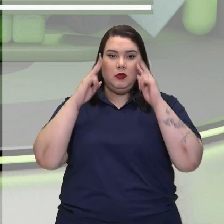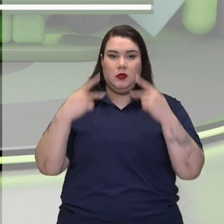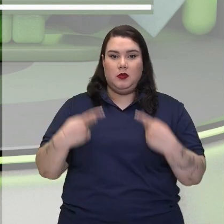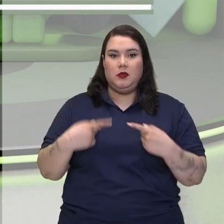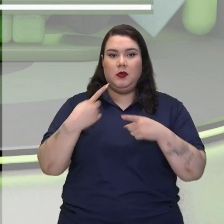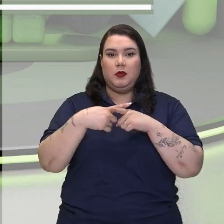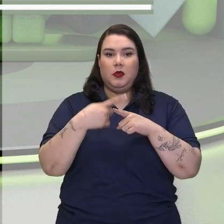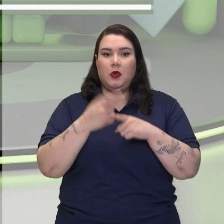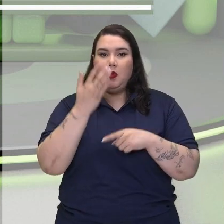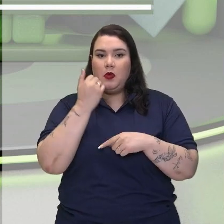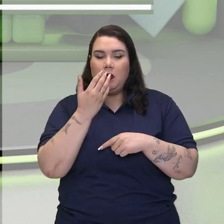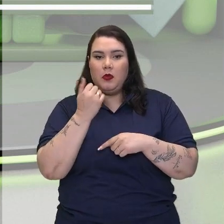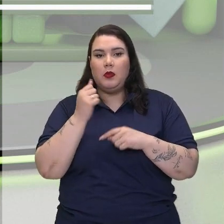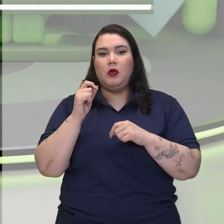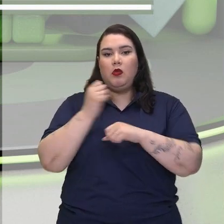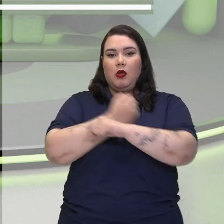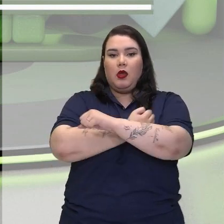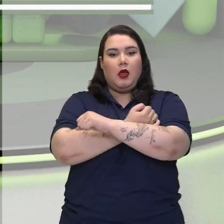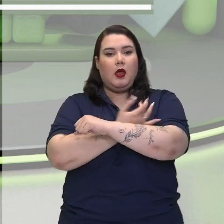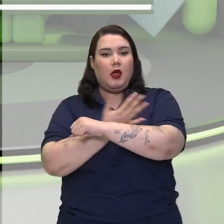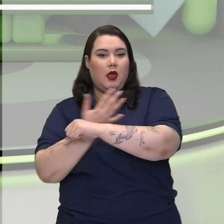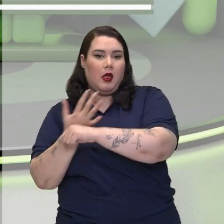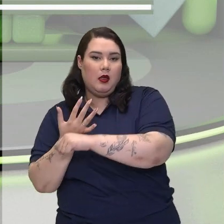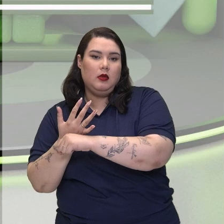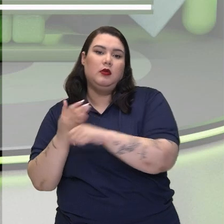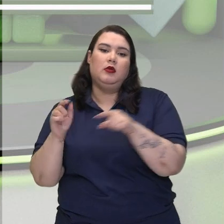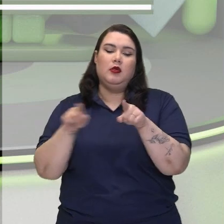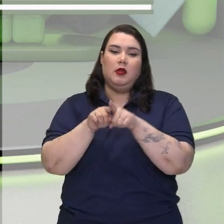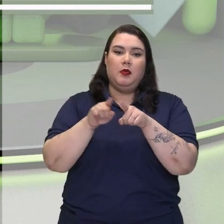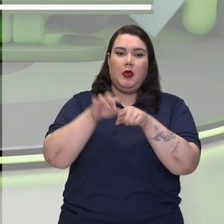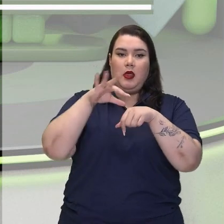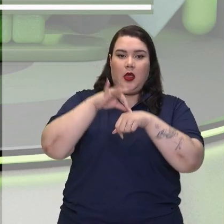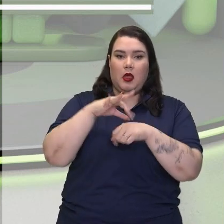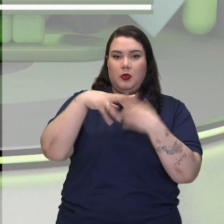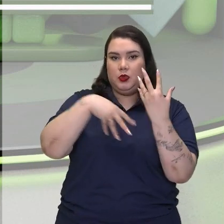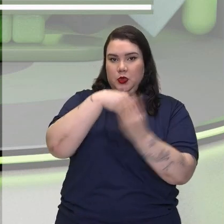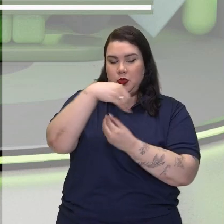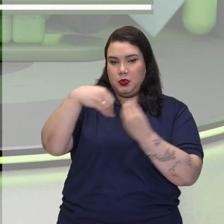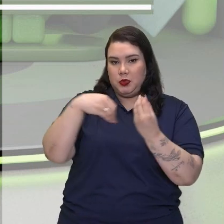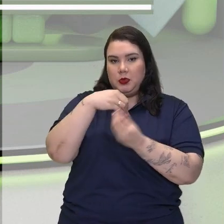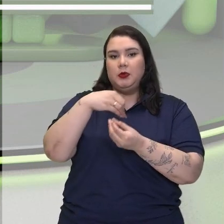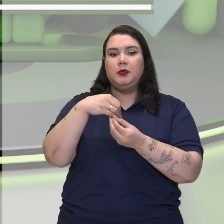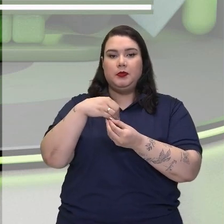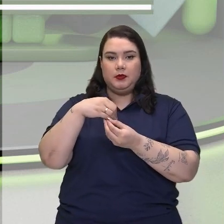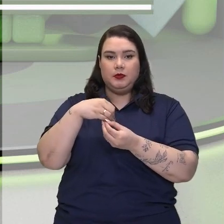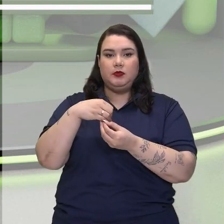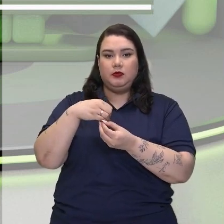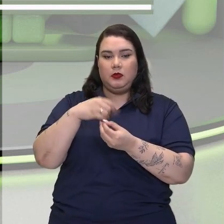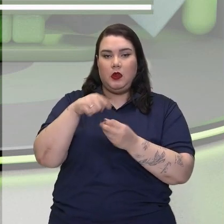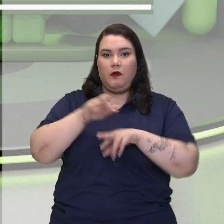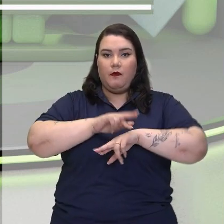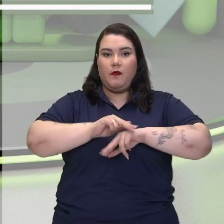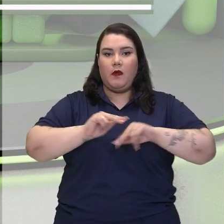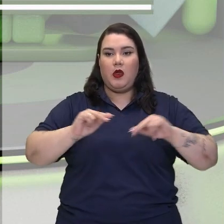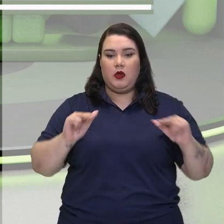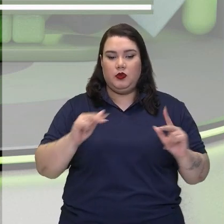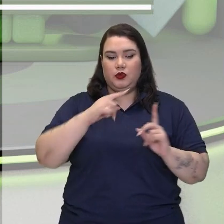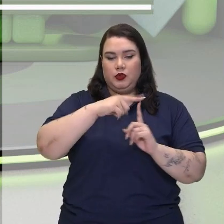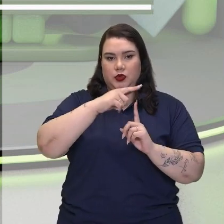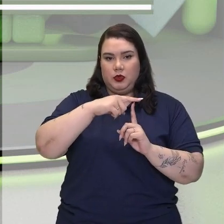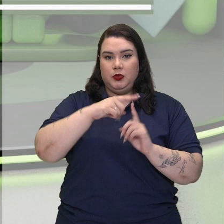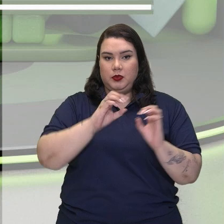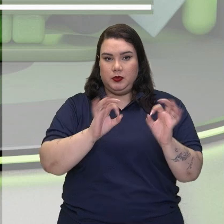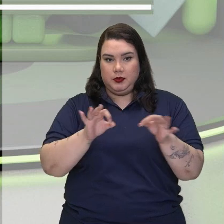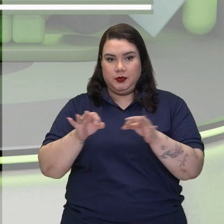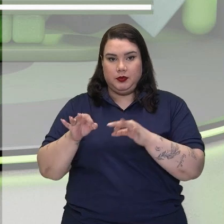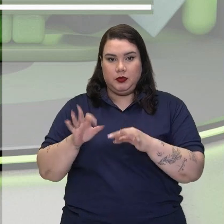comemos tanto vegetais quanto a carne, né, animal, né? Uma refeição ali mais diversa dos onívoros, tá?